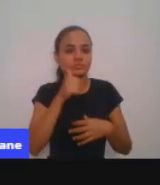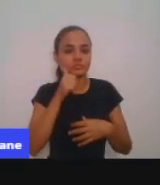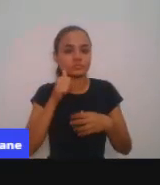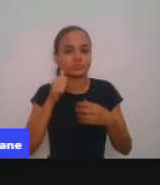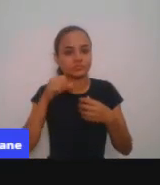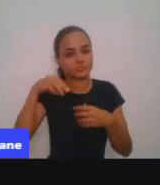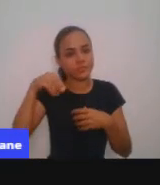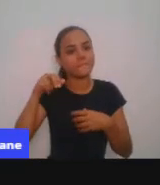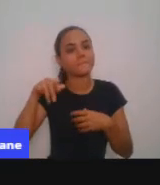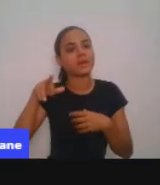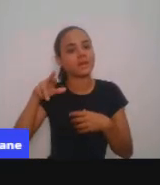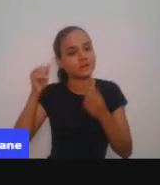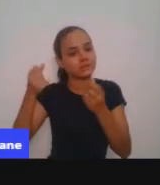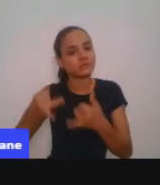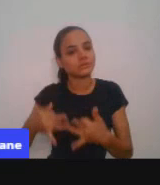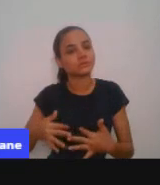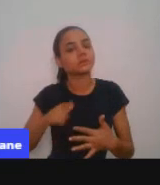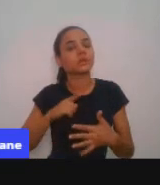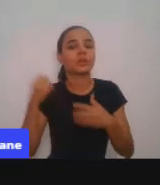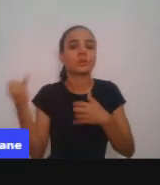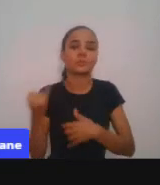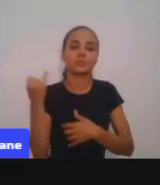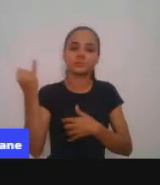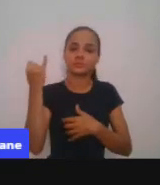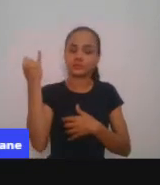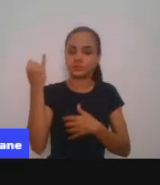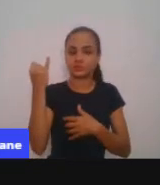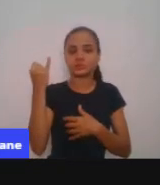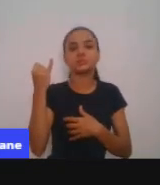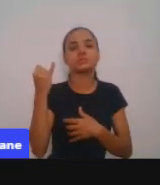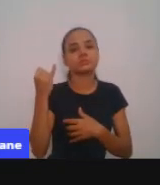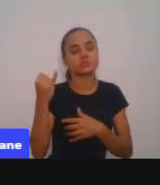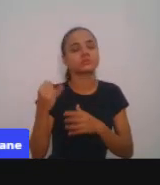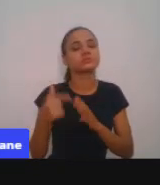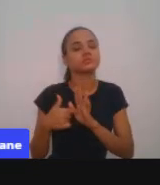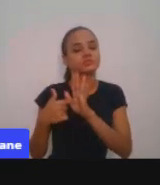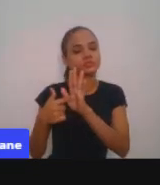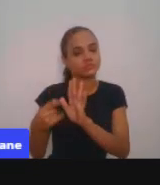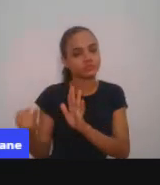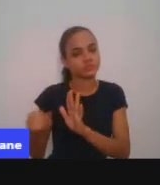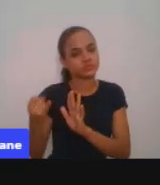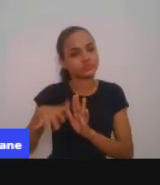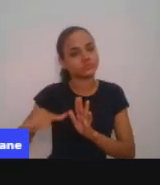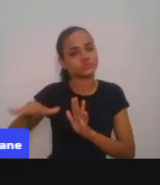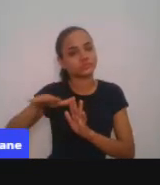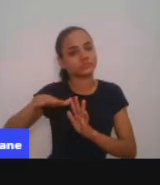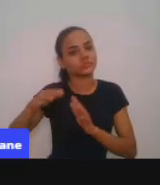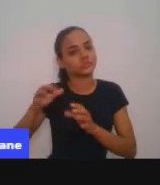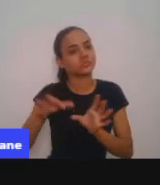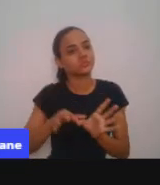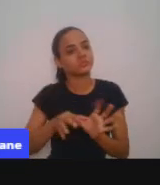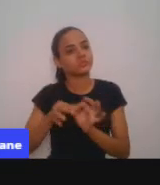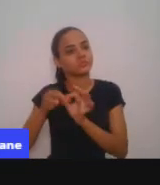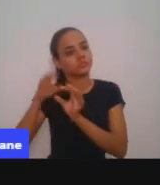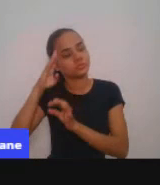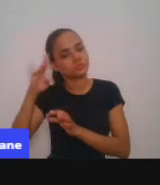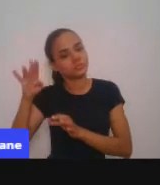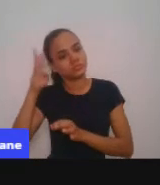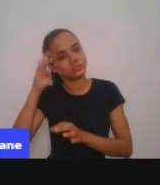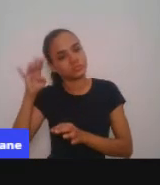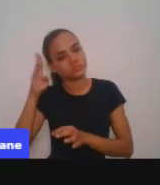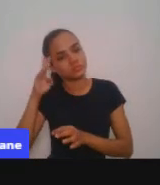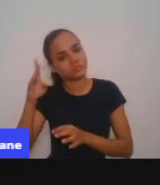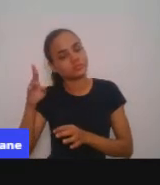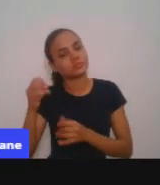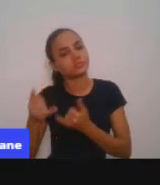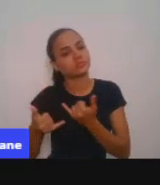importância delas, favorecendo o contexto de brincadeira e imaginação, mas levando em conta que os espaços utilizados dessa vez